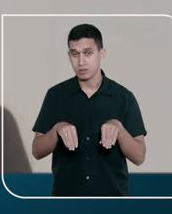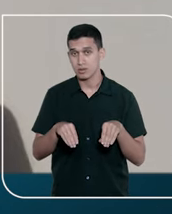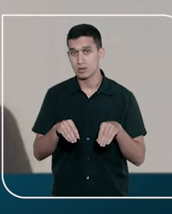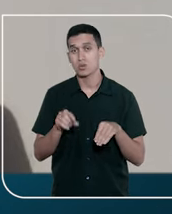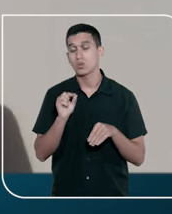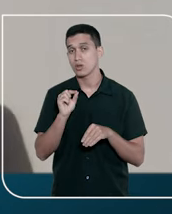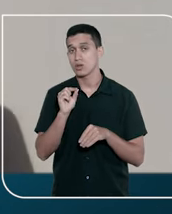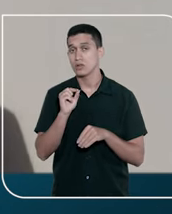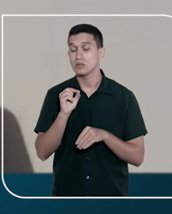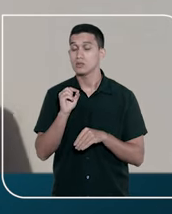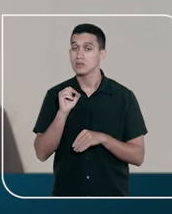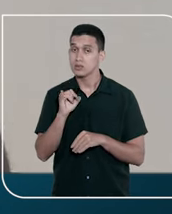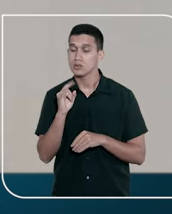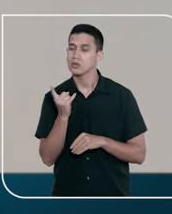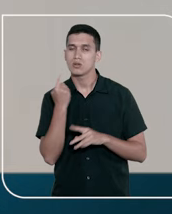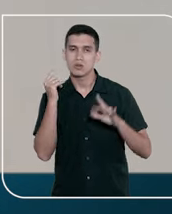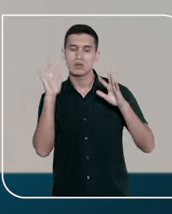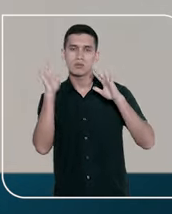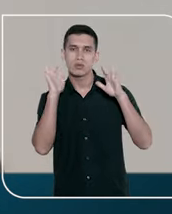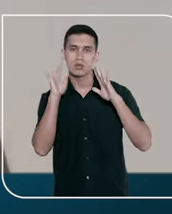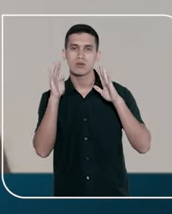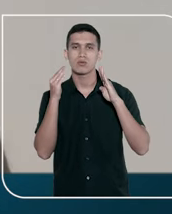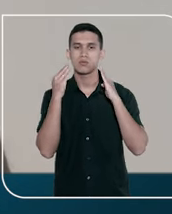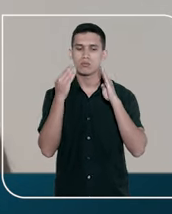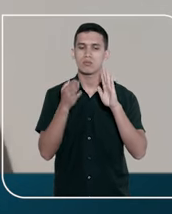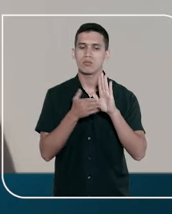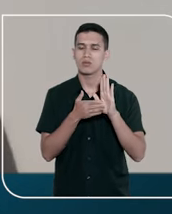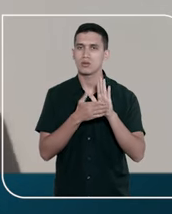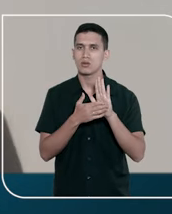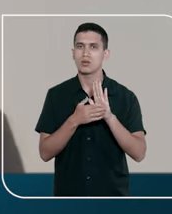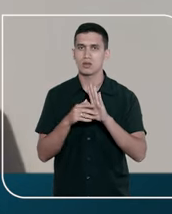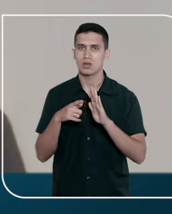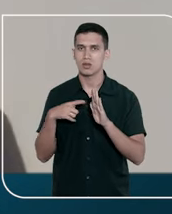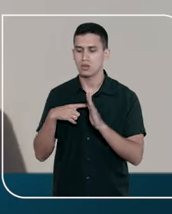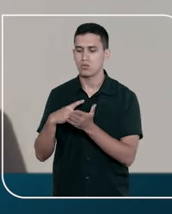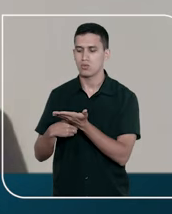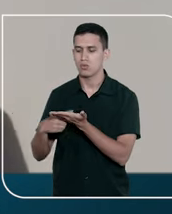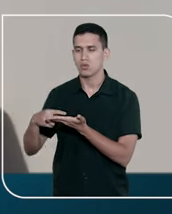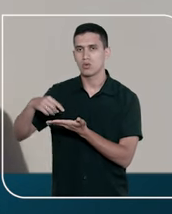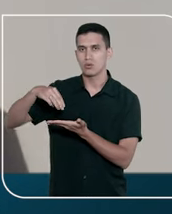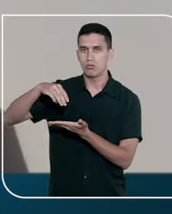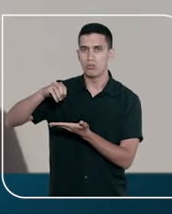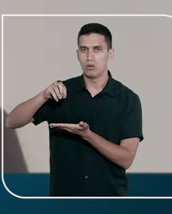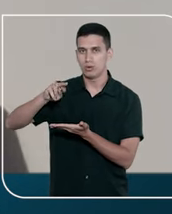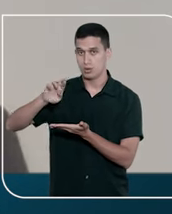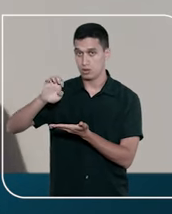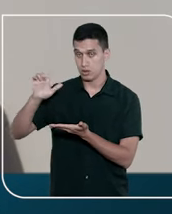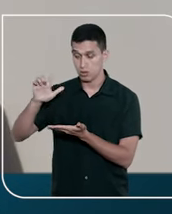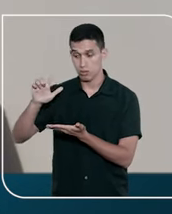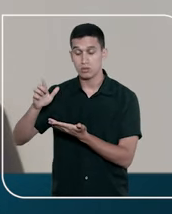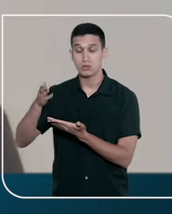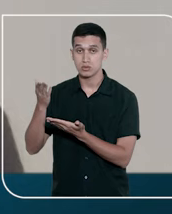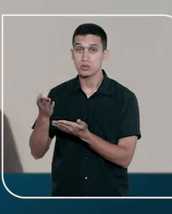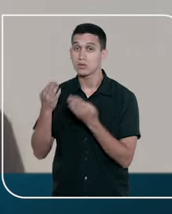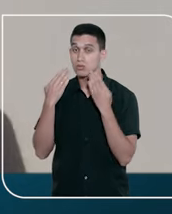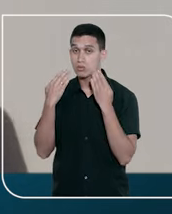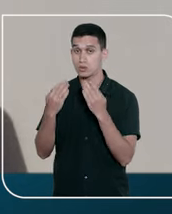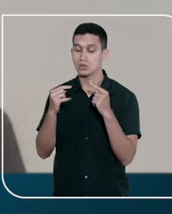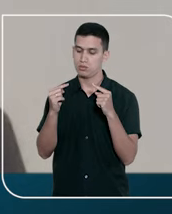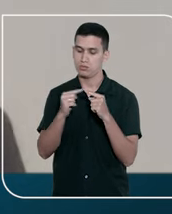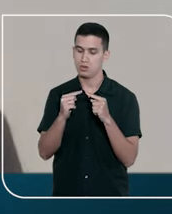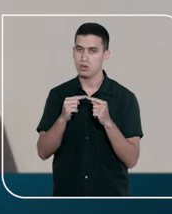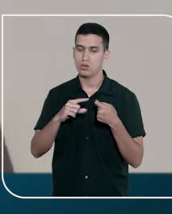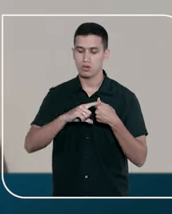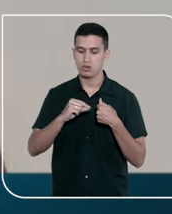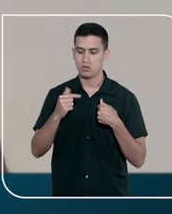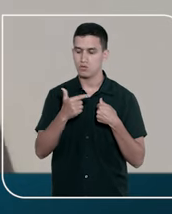formos imaginar o que prevê a Convenção de Montreal, ela prevê a aplicação do